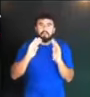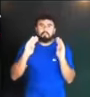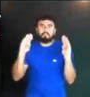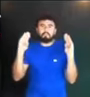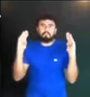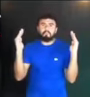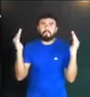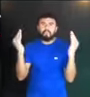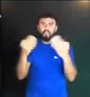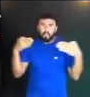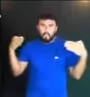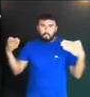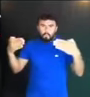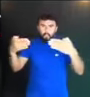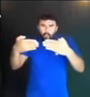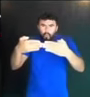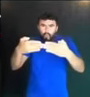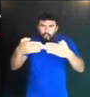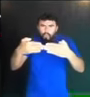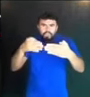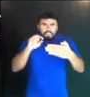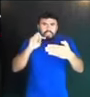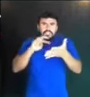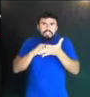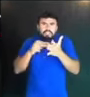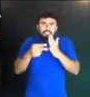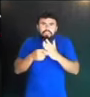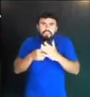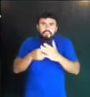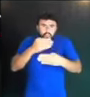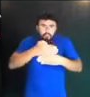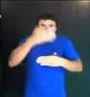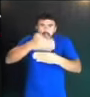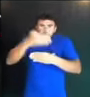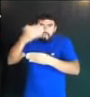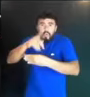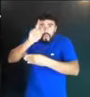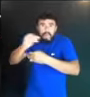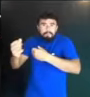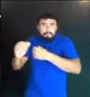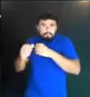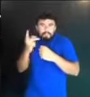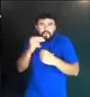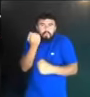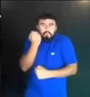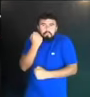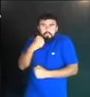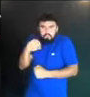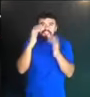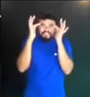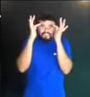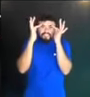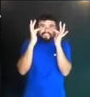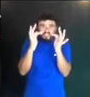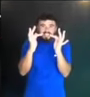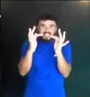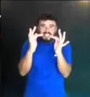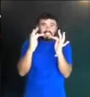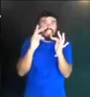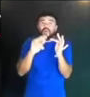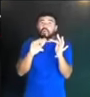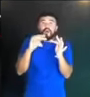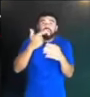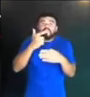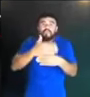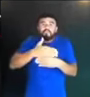cidade que é com muro derrubado, é exatamente uma pessoa que não tem domínio próprio, que não é mansa. Lembra-se que Jesus disse